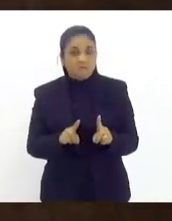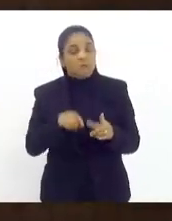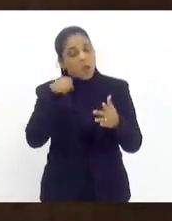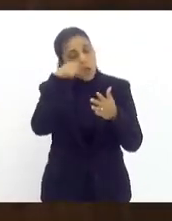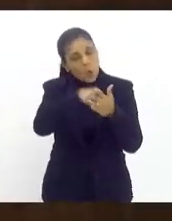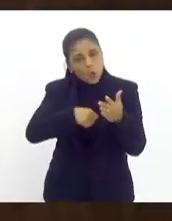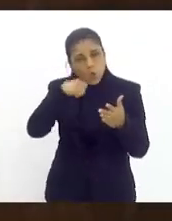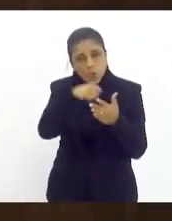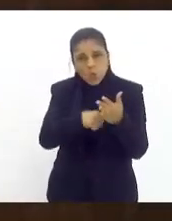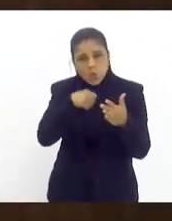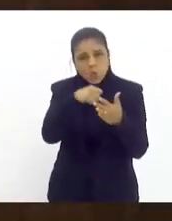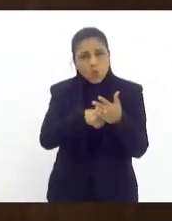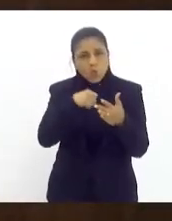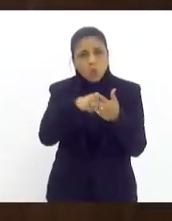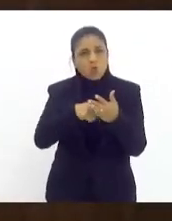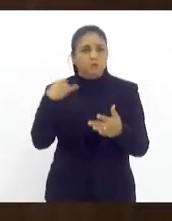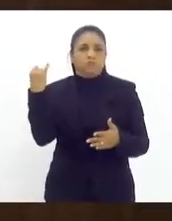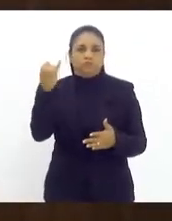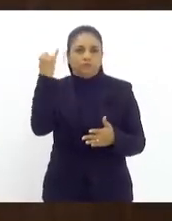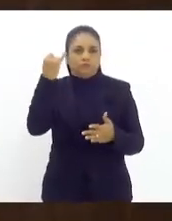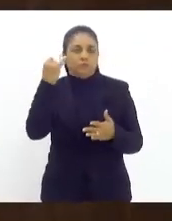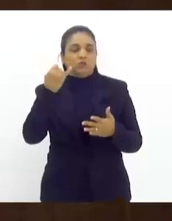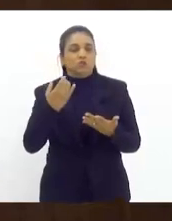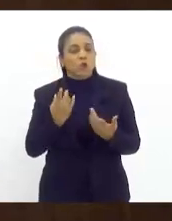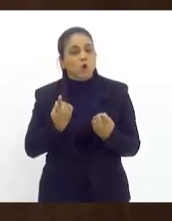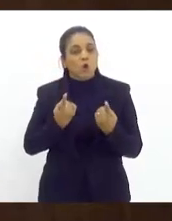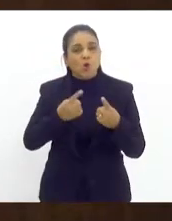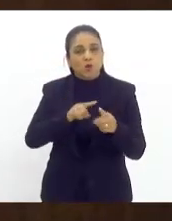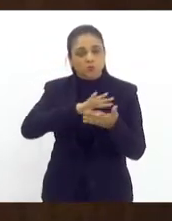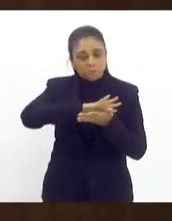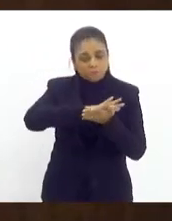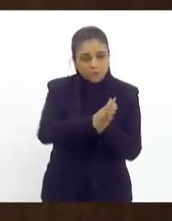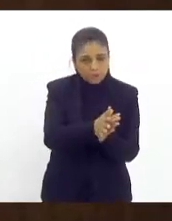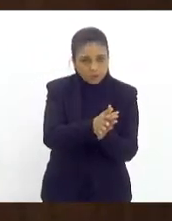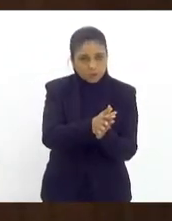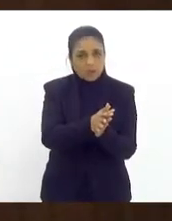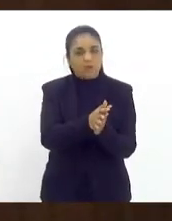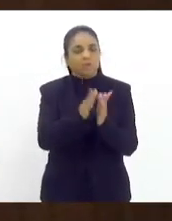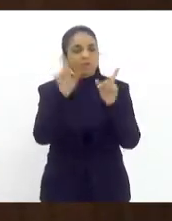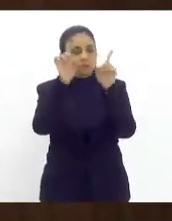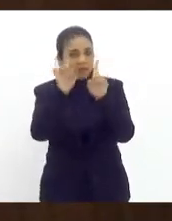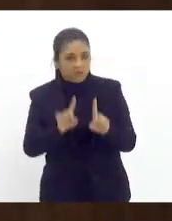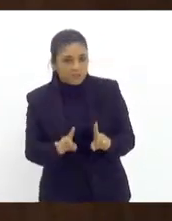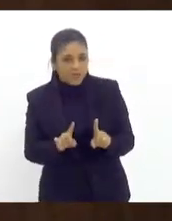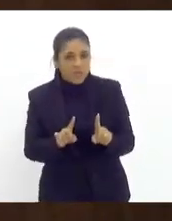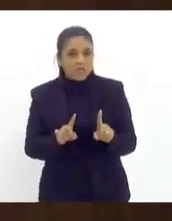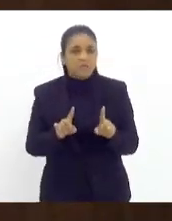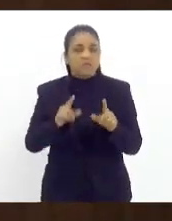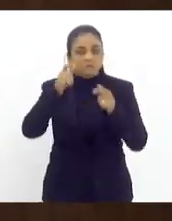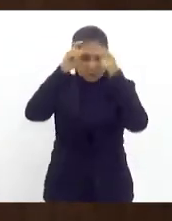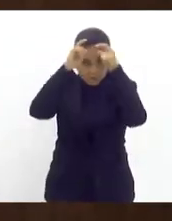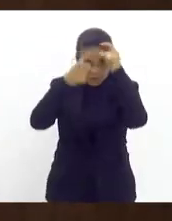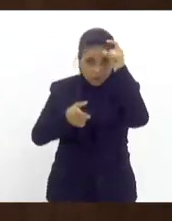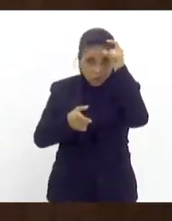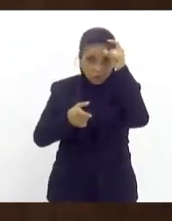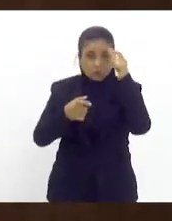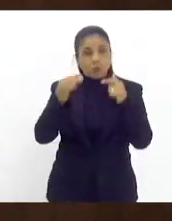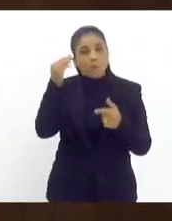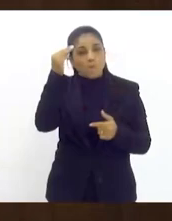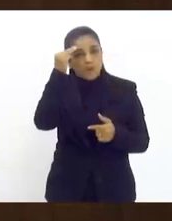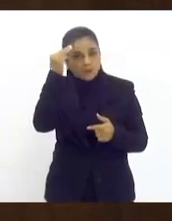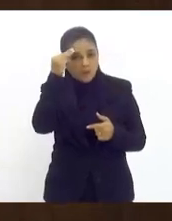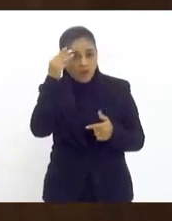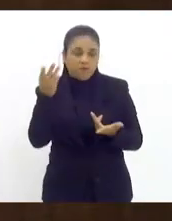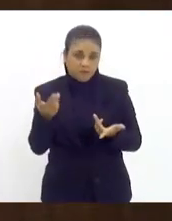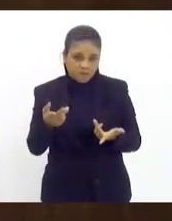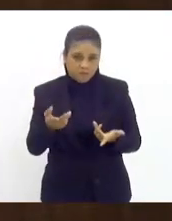importante que a luta contra o preconceito as diversas pessoas com deficiência e com transtornos mentais diagnosticados Obrigado Presidente